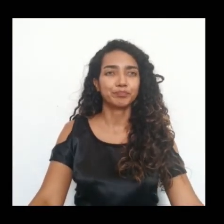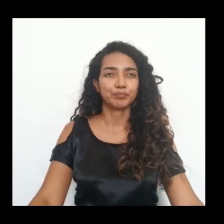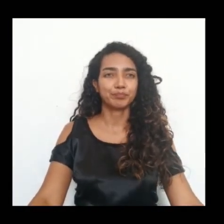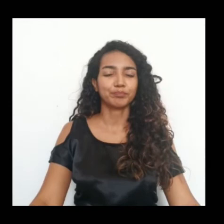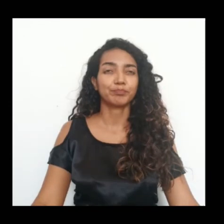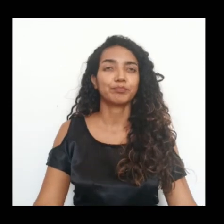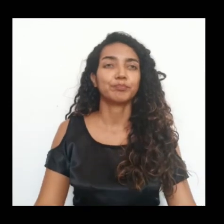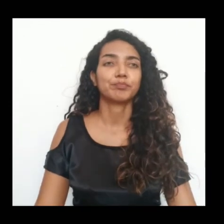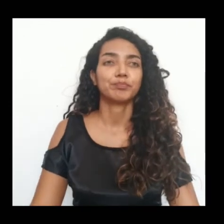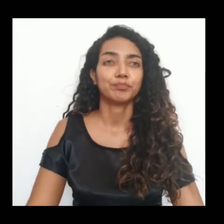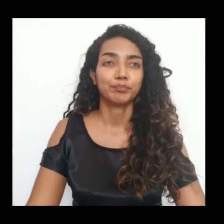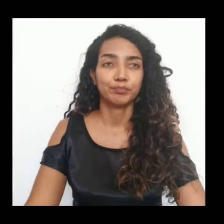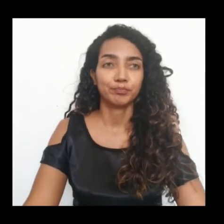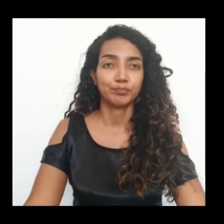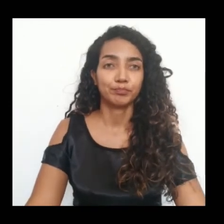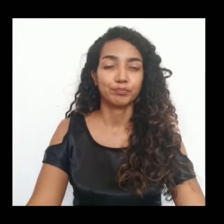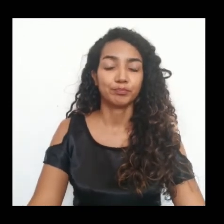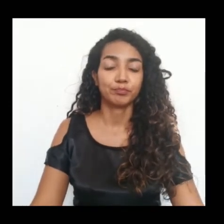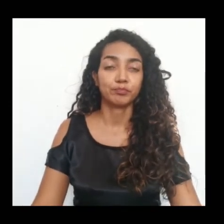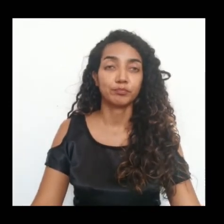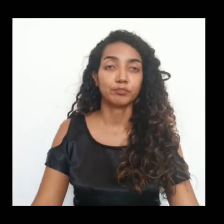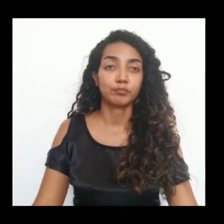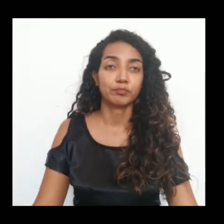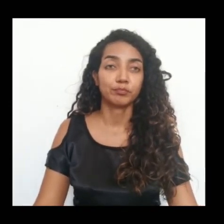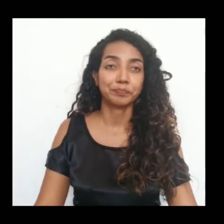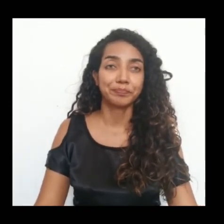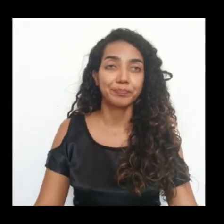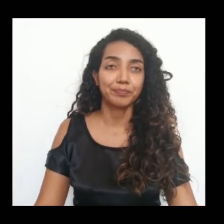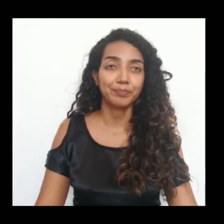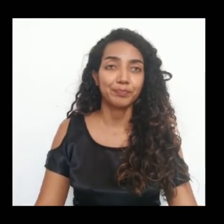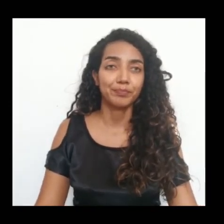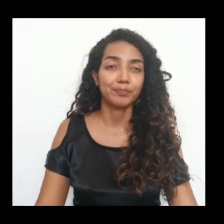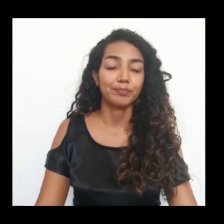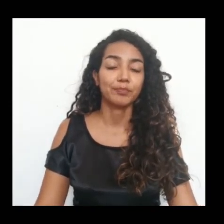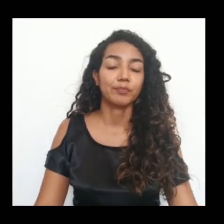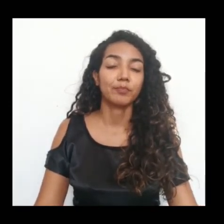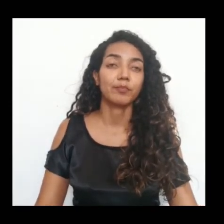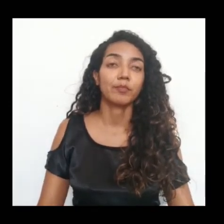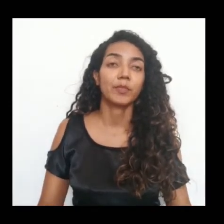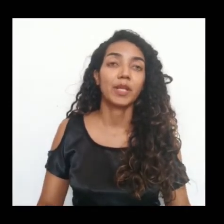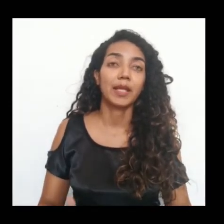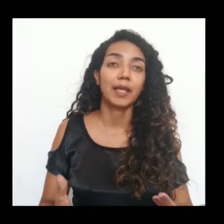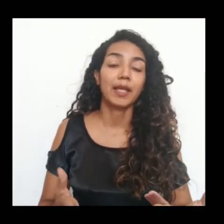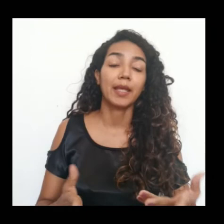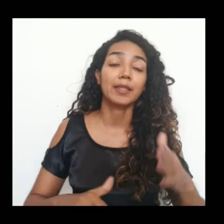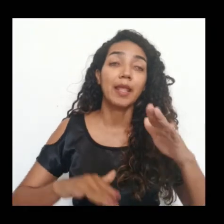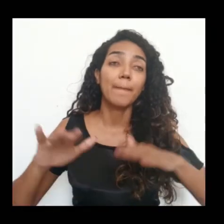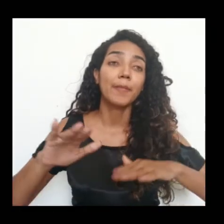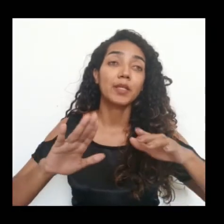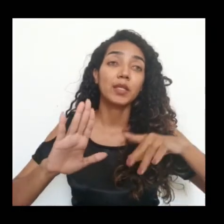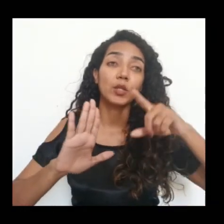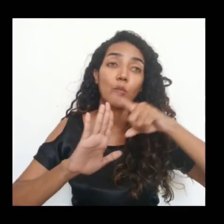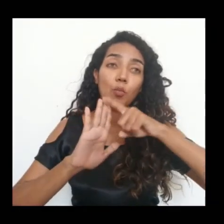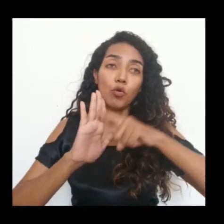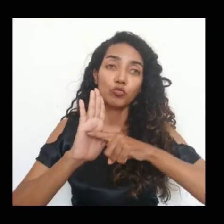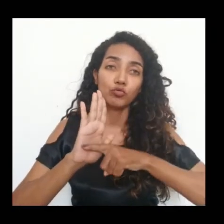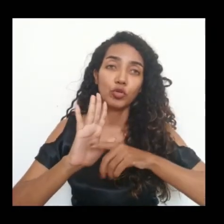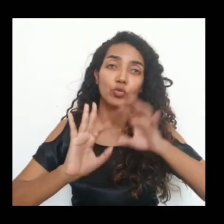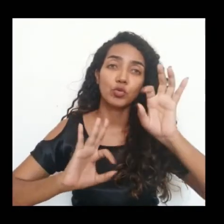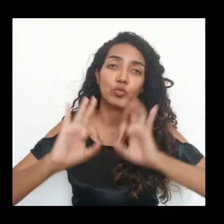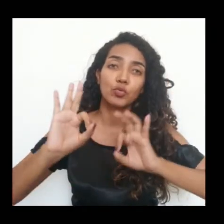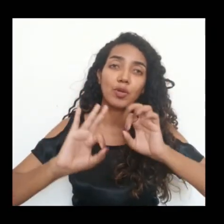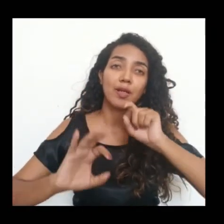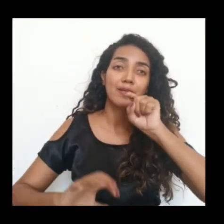Tá? Particularmente, a depender de como o projeto está estruturado, essa visualização aqui